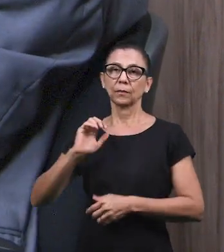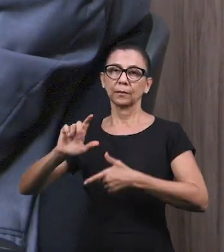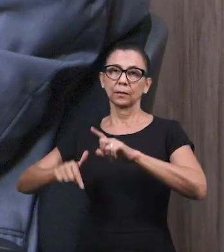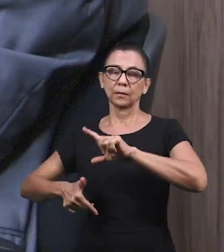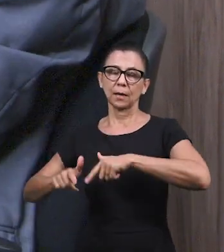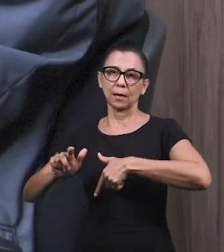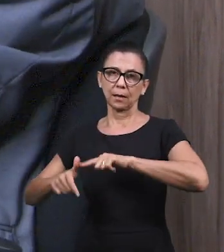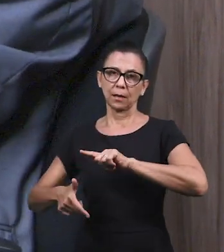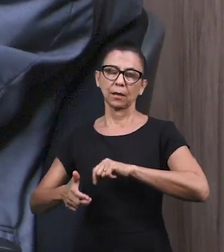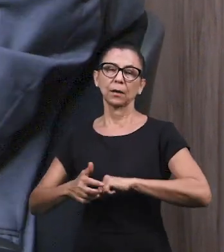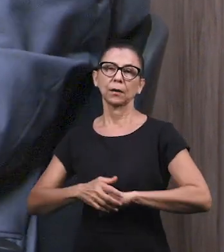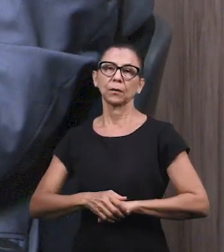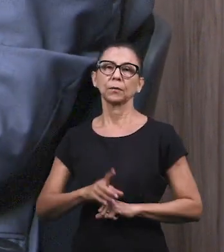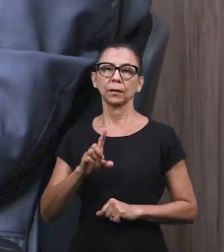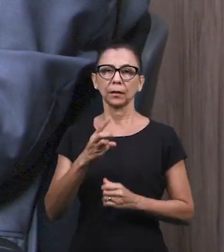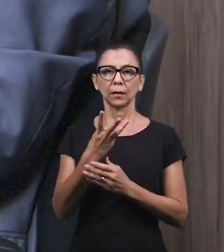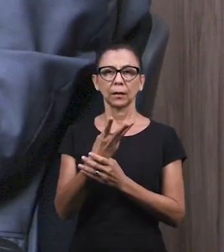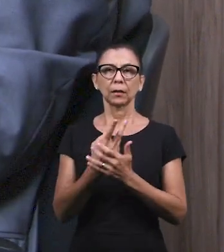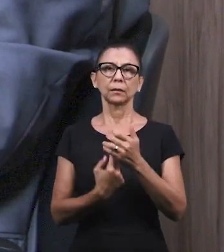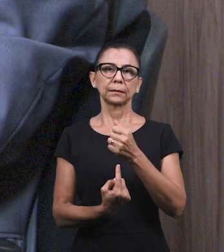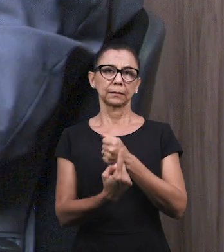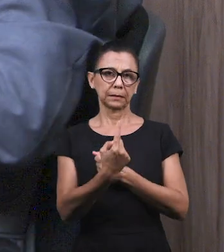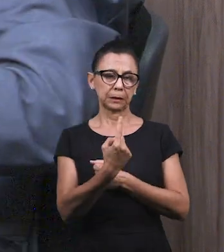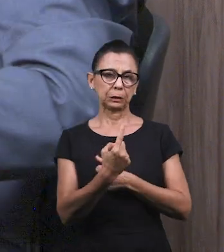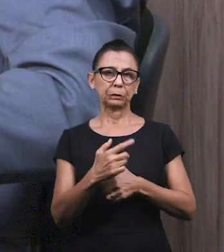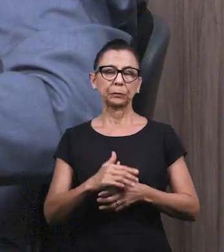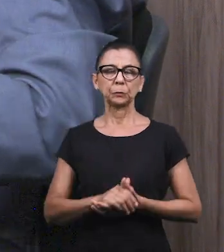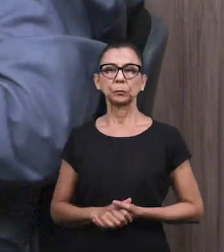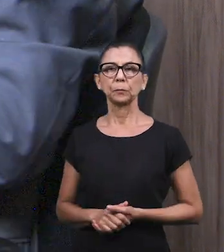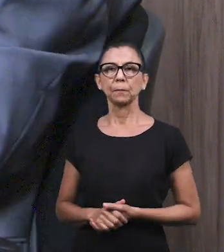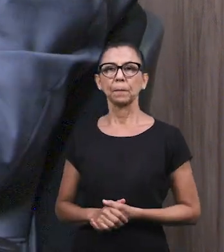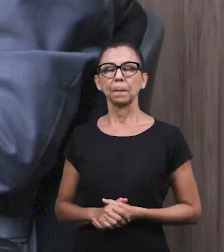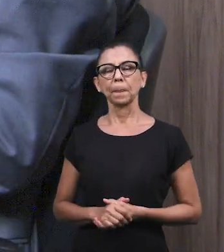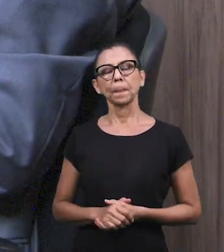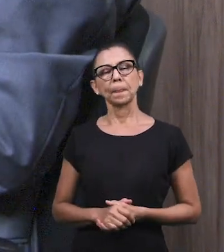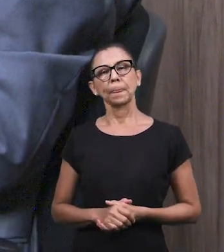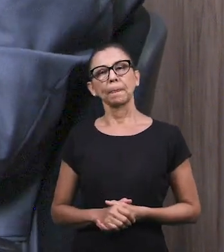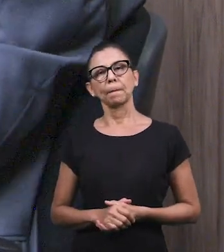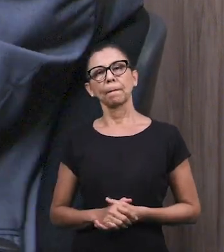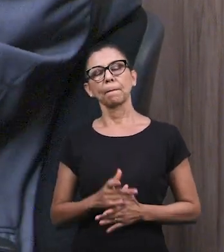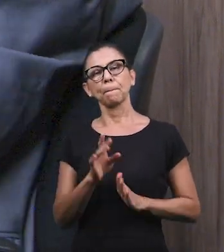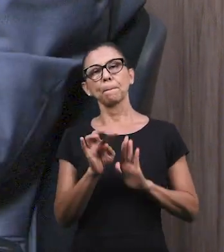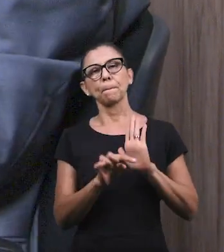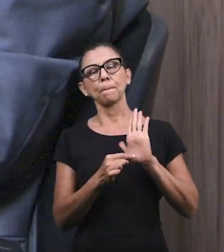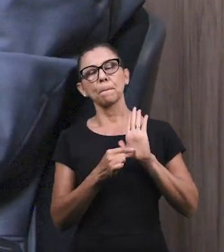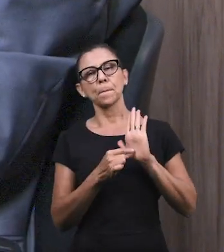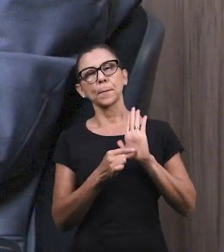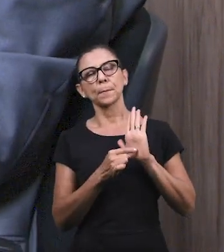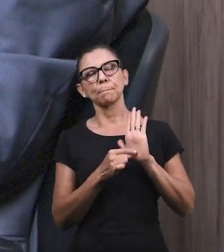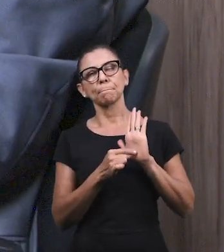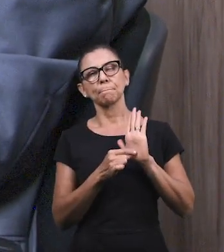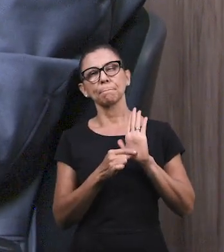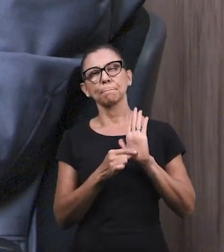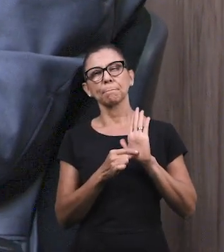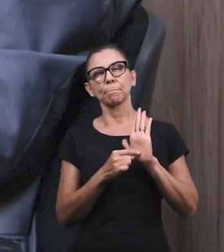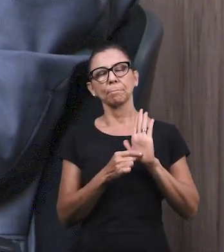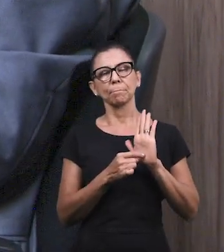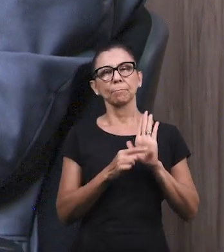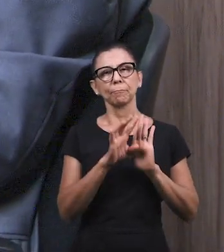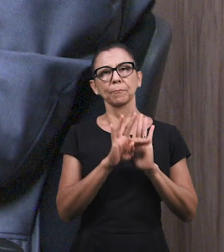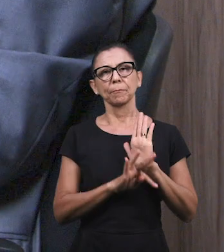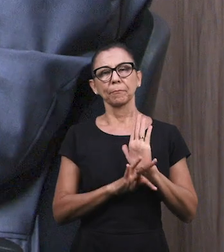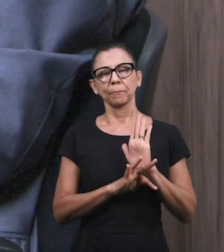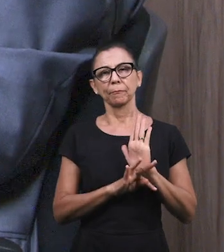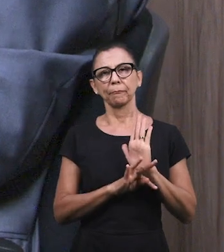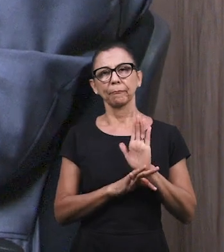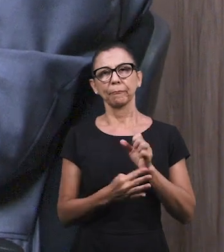refúgio deles estava ali na Trindade. Então, quando nós vemos ali no texto no texto